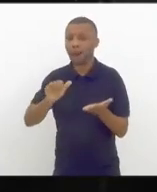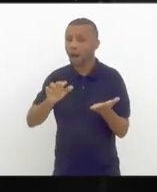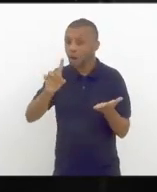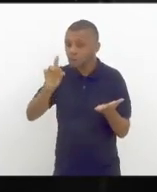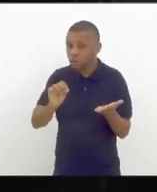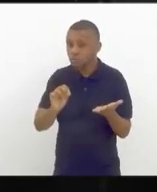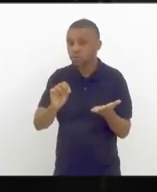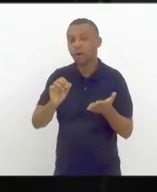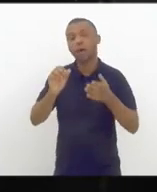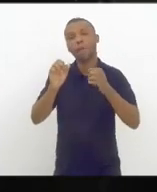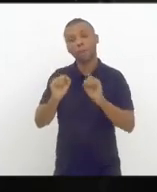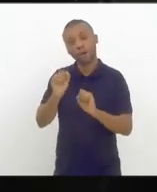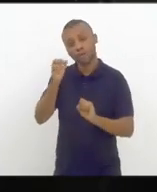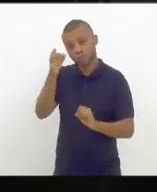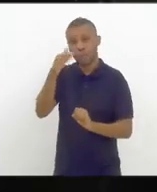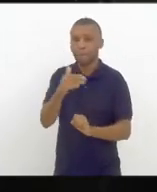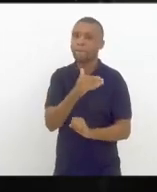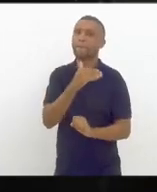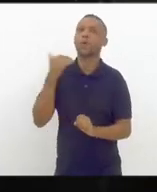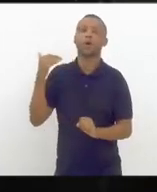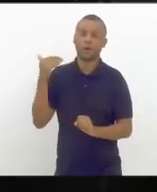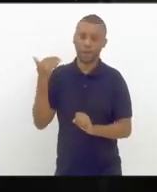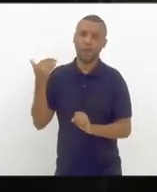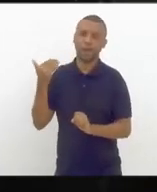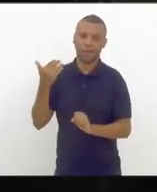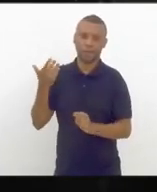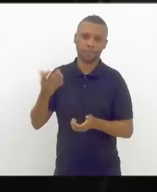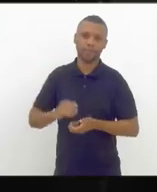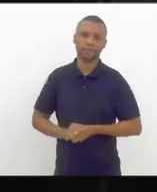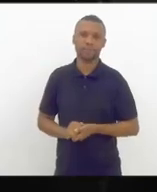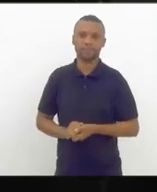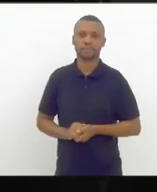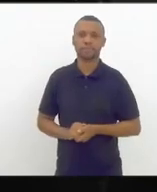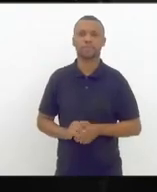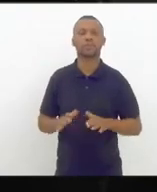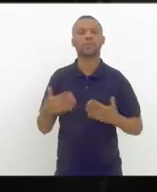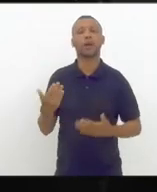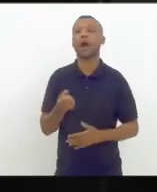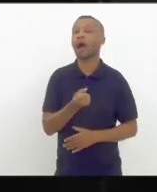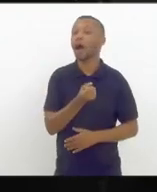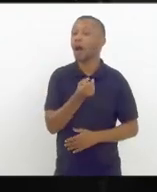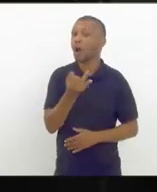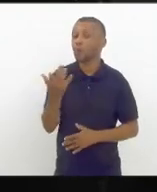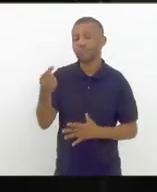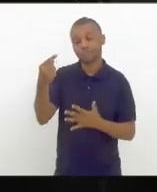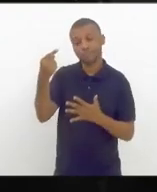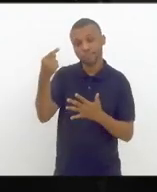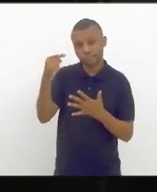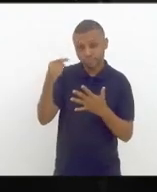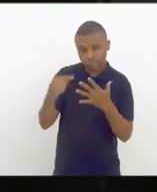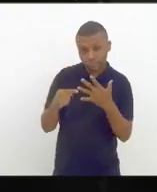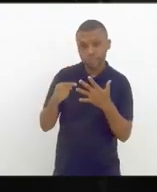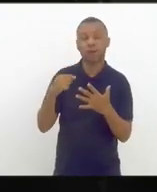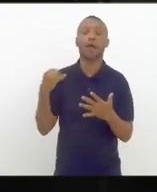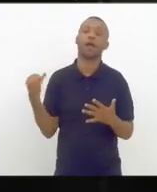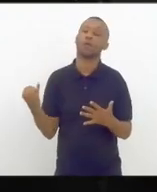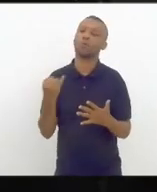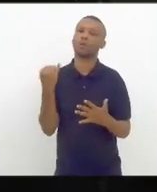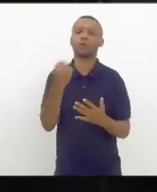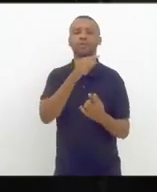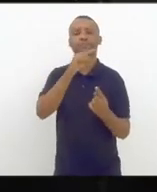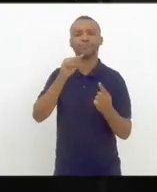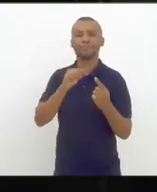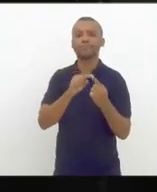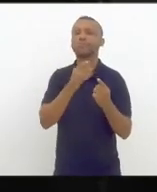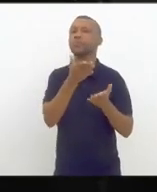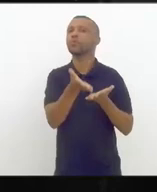trazer a Fatalidade da perda de vida então Alguns alguns pontos é importante no sentido do